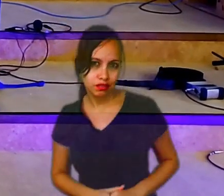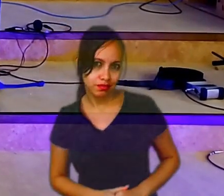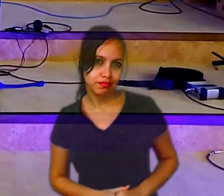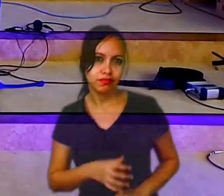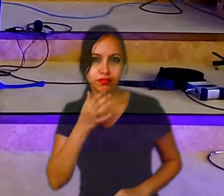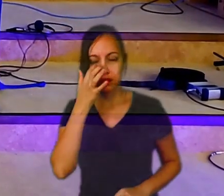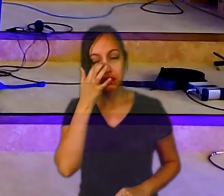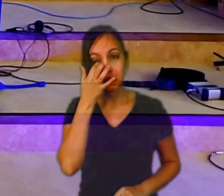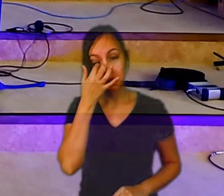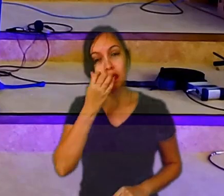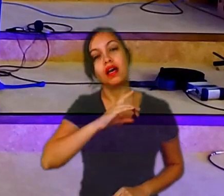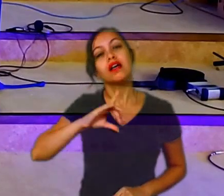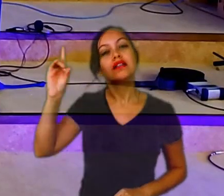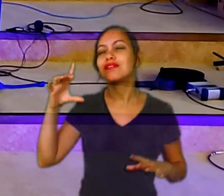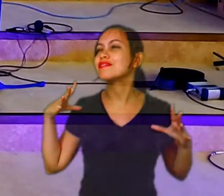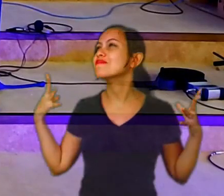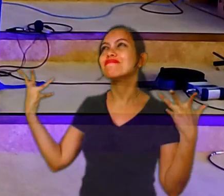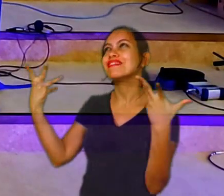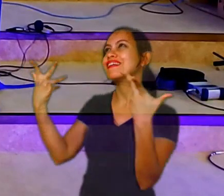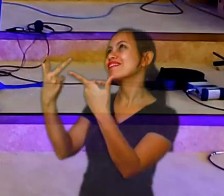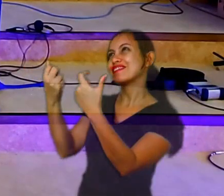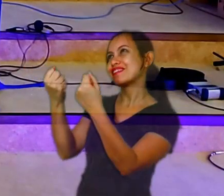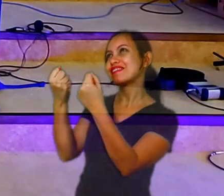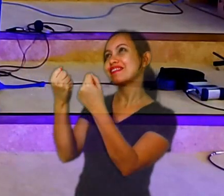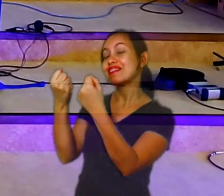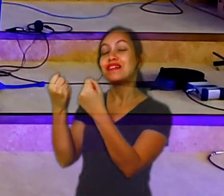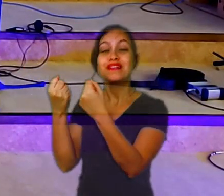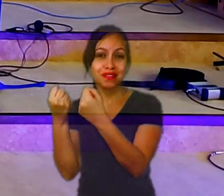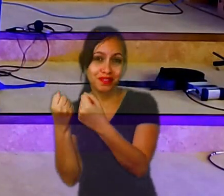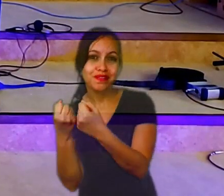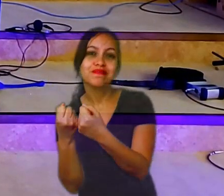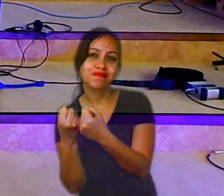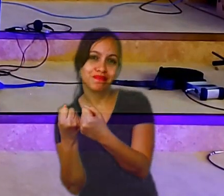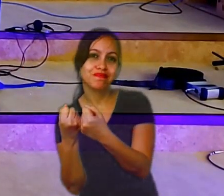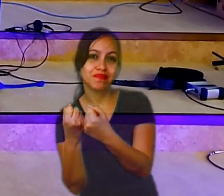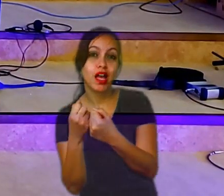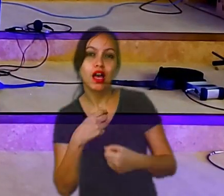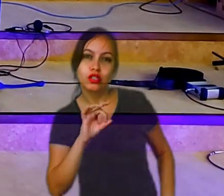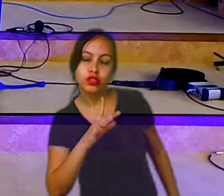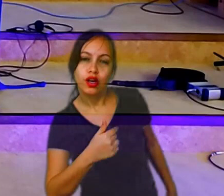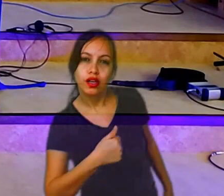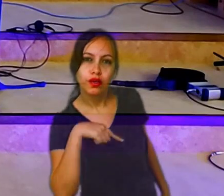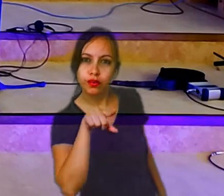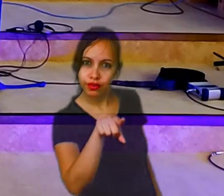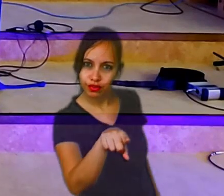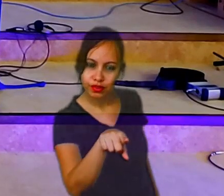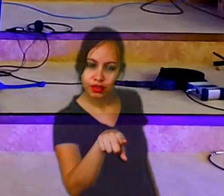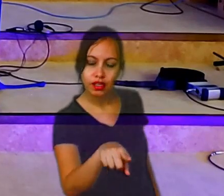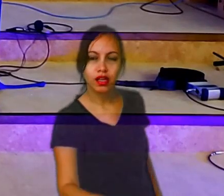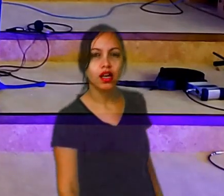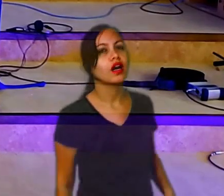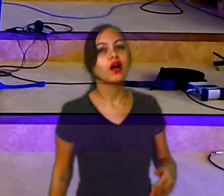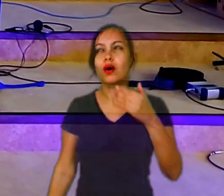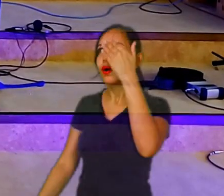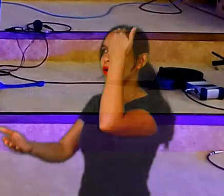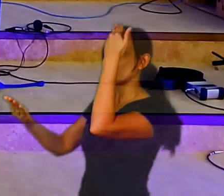é extraordinário, é maravilhoso. Basta, queridos, eu e você tão somente